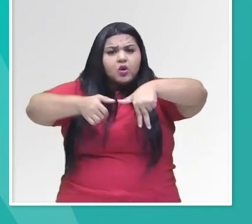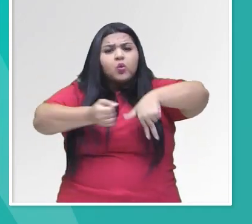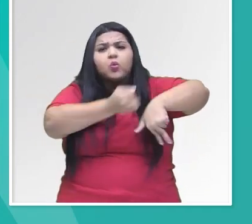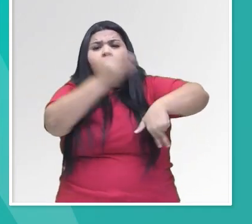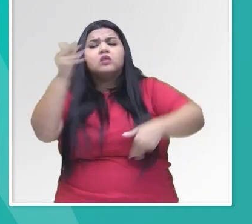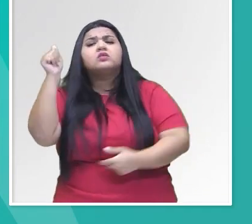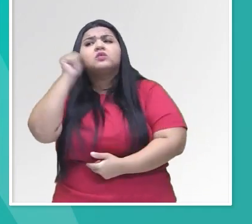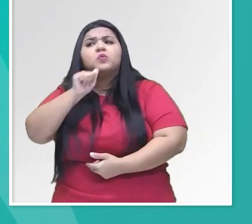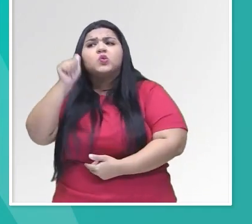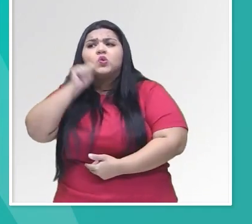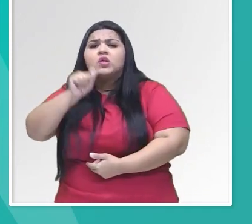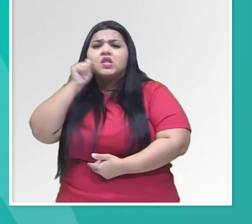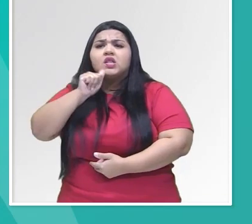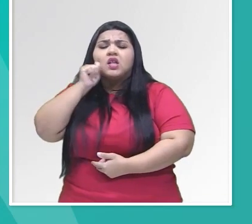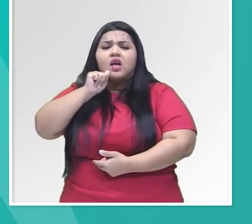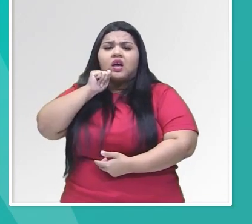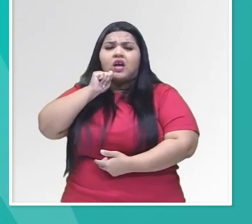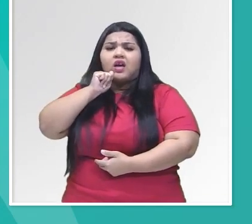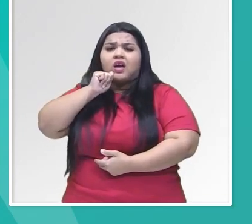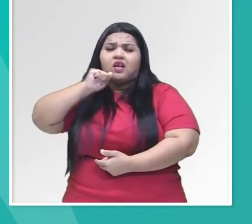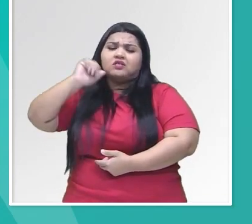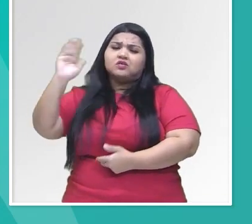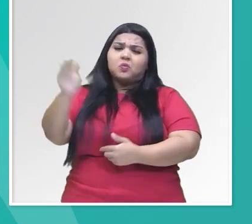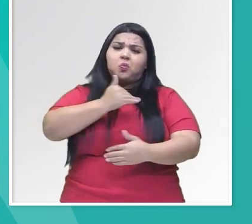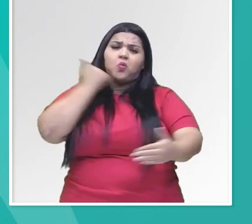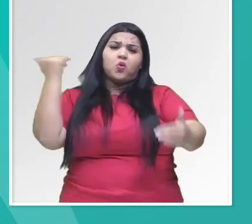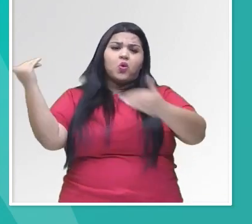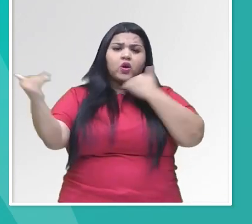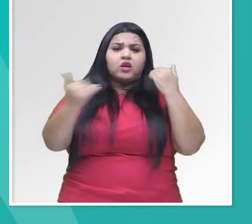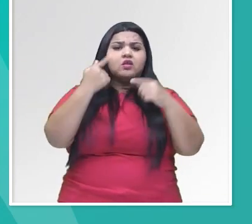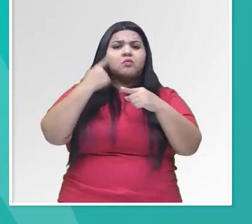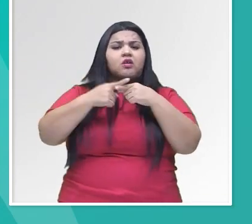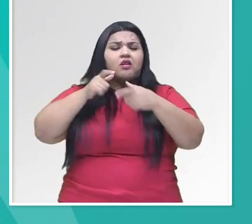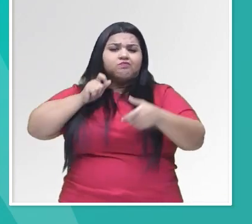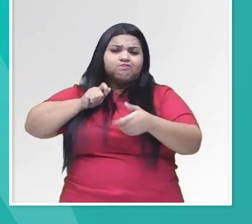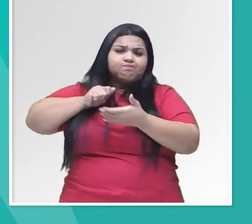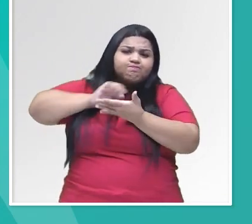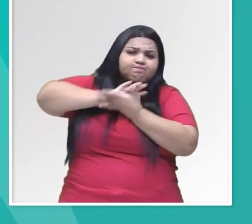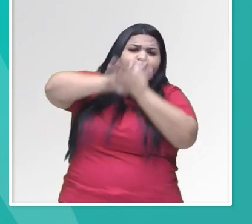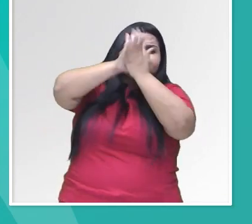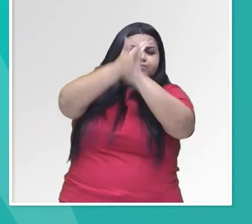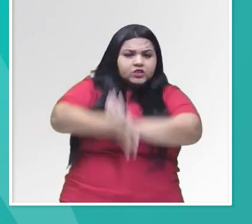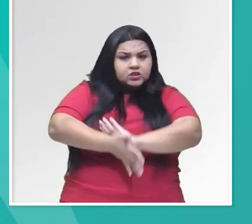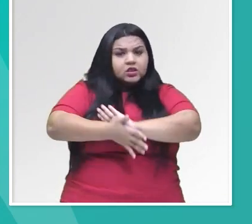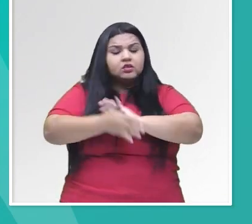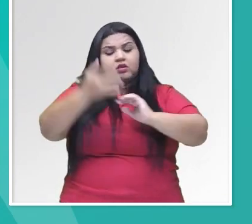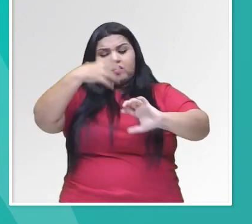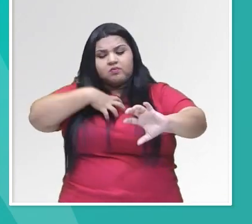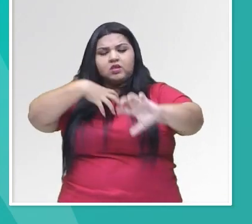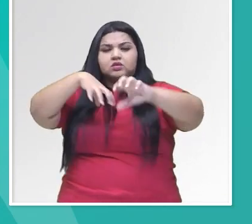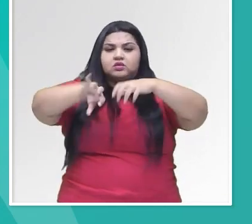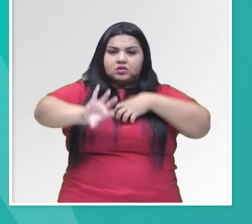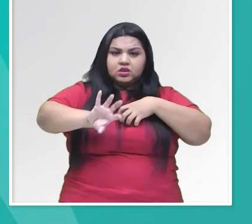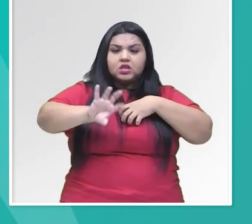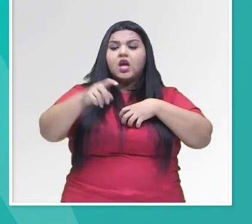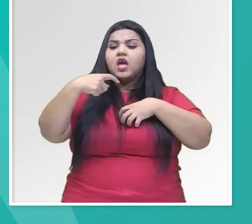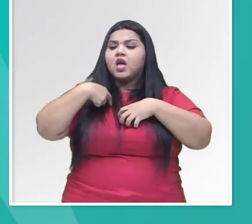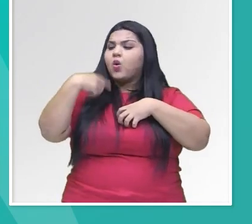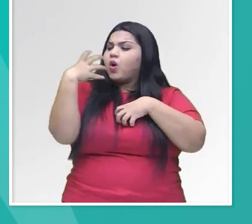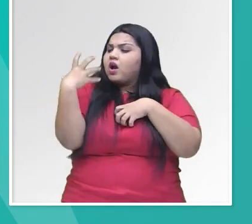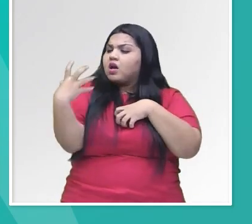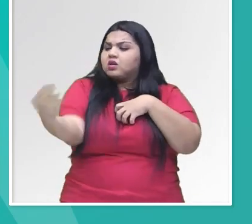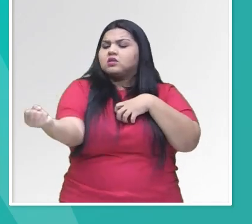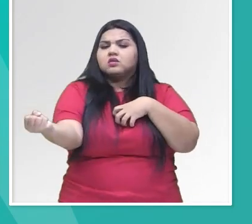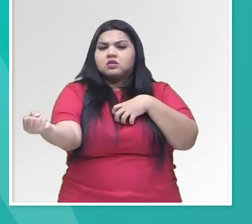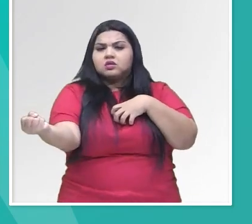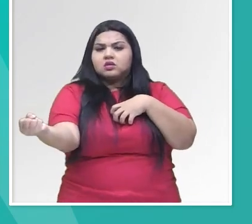sofrendo feminicídio. Então, a empatia nesta convivência é eu aceitar o outro